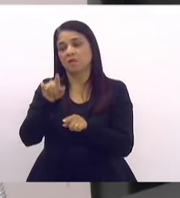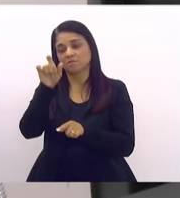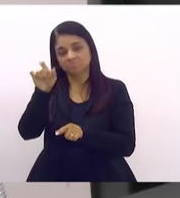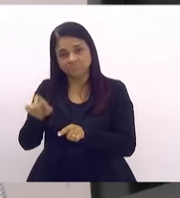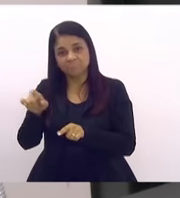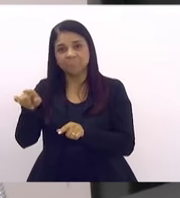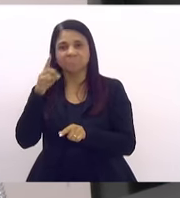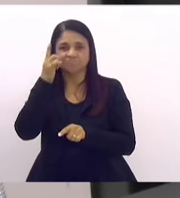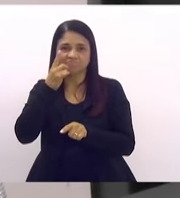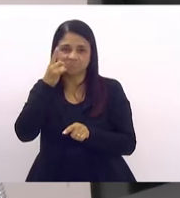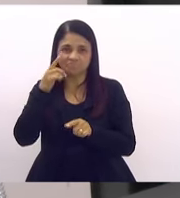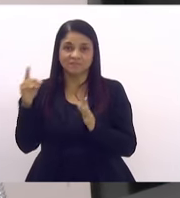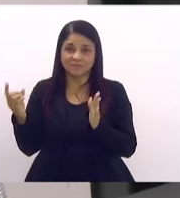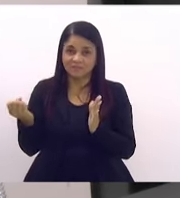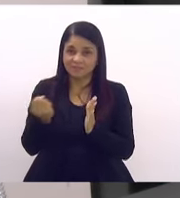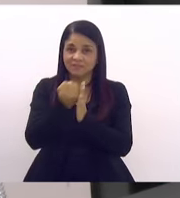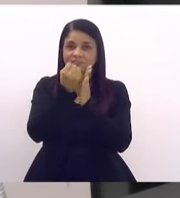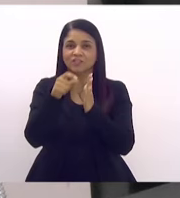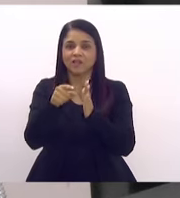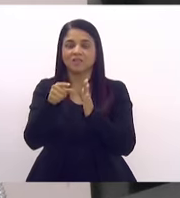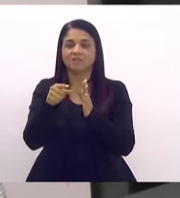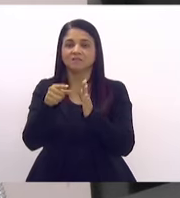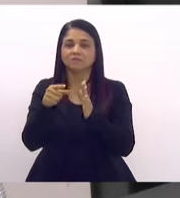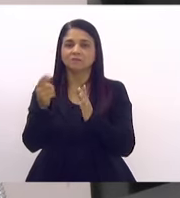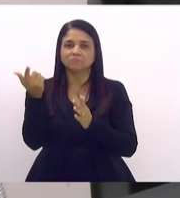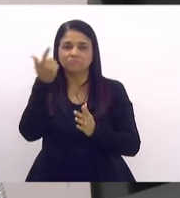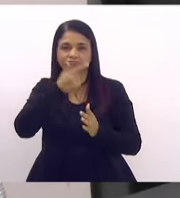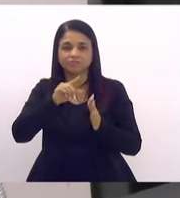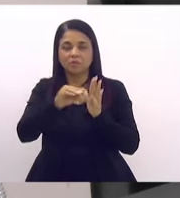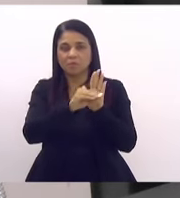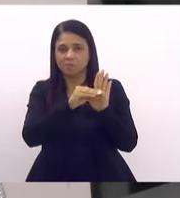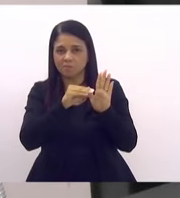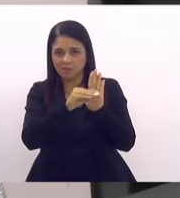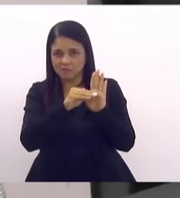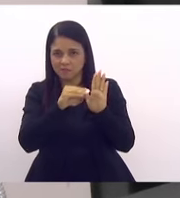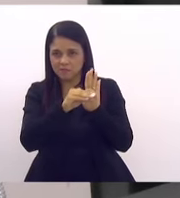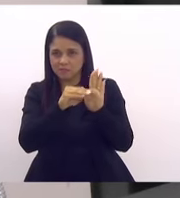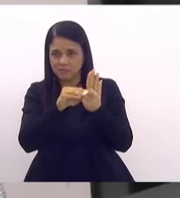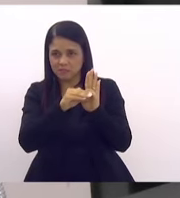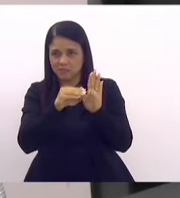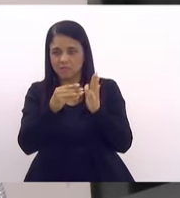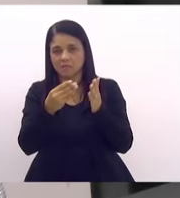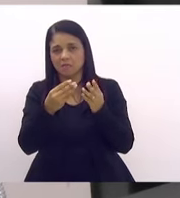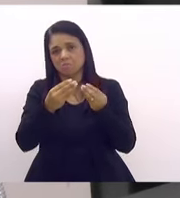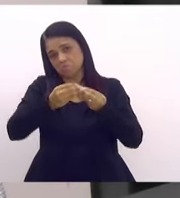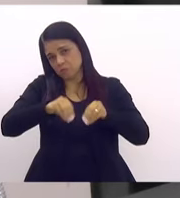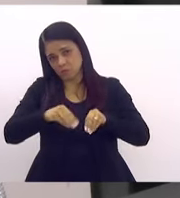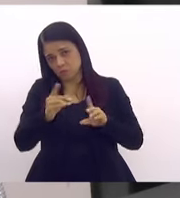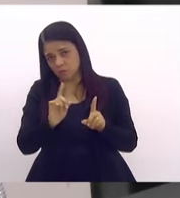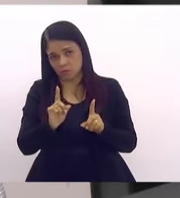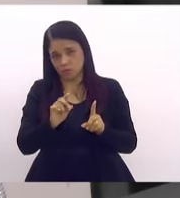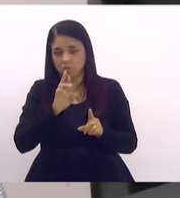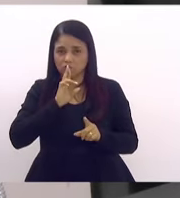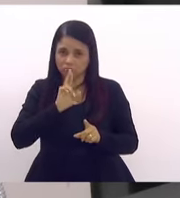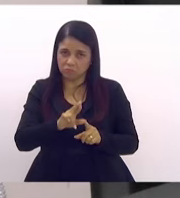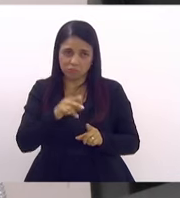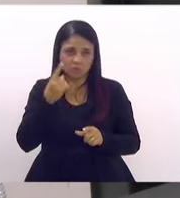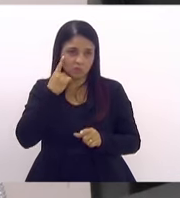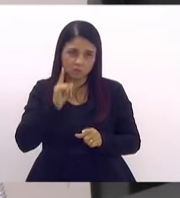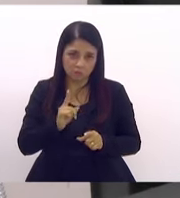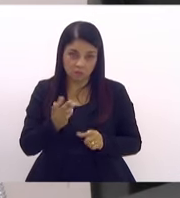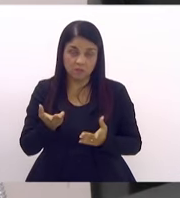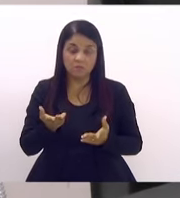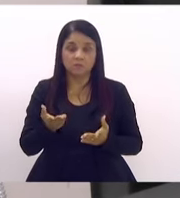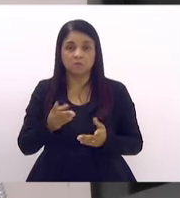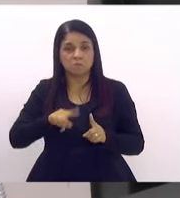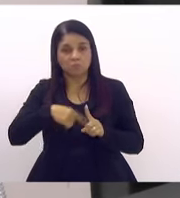atenda o que seria eventualmente um parecer eventualmente derrotado, que eu não sei qual será o resultado, mas de Vossa